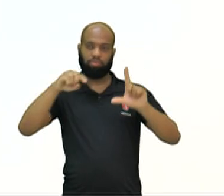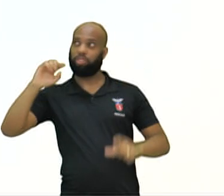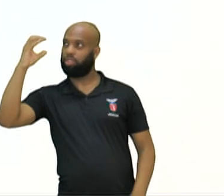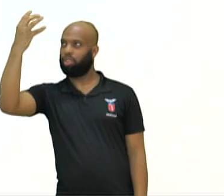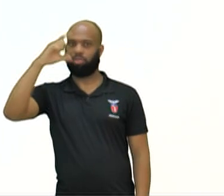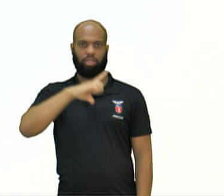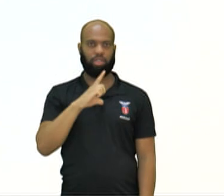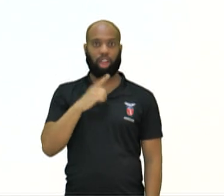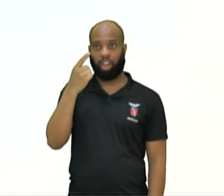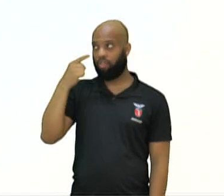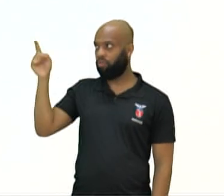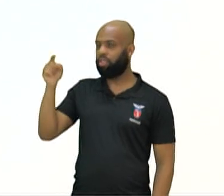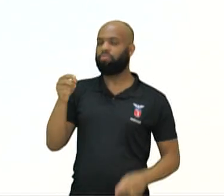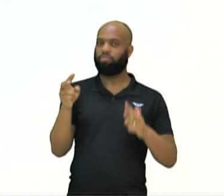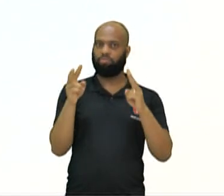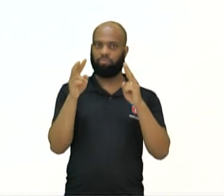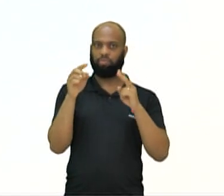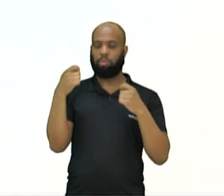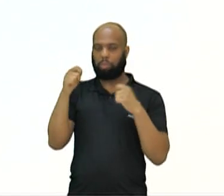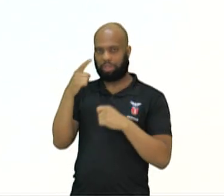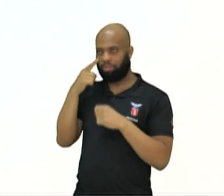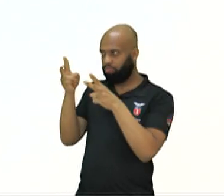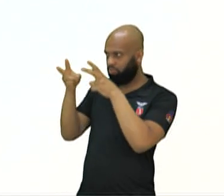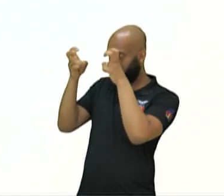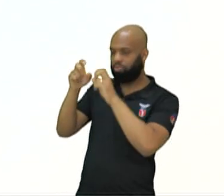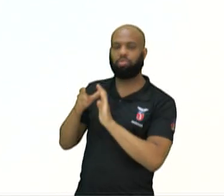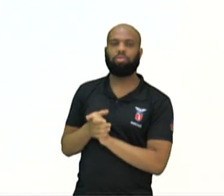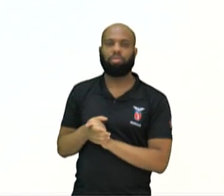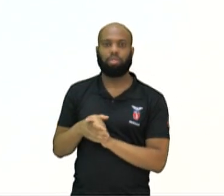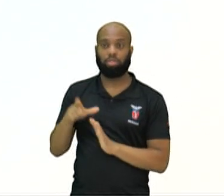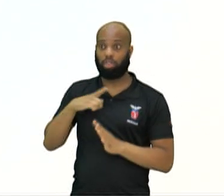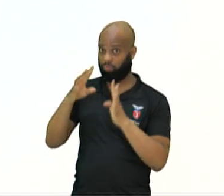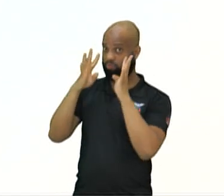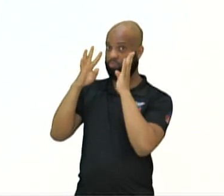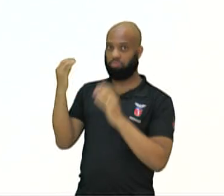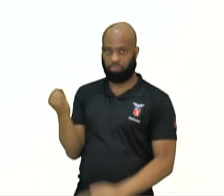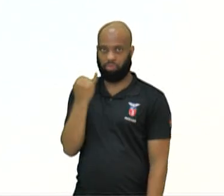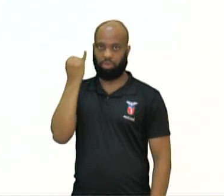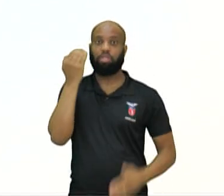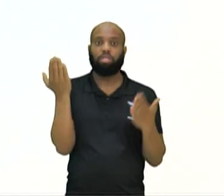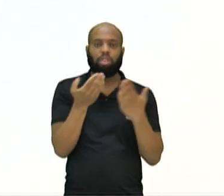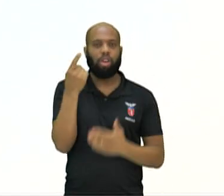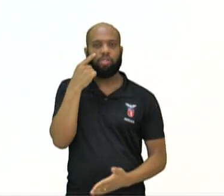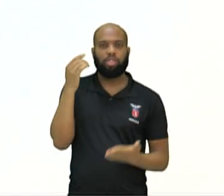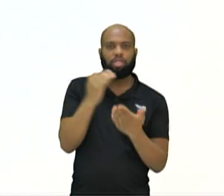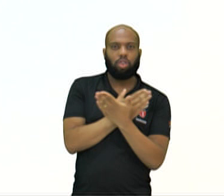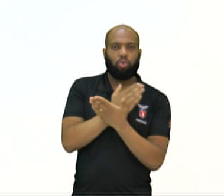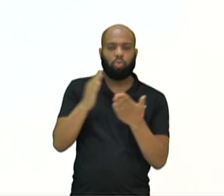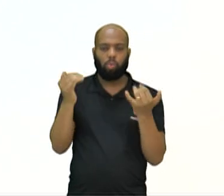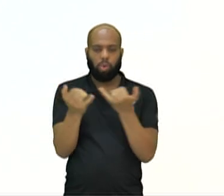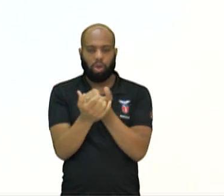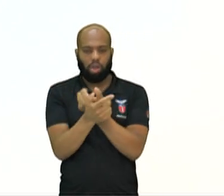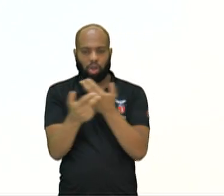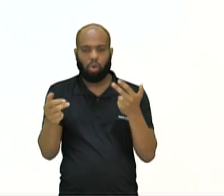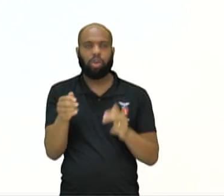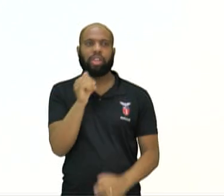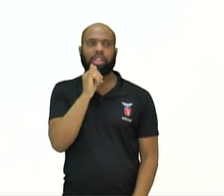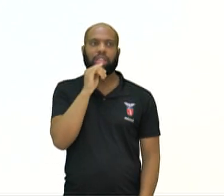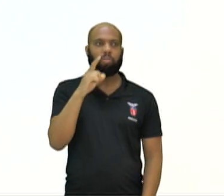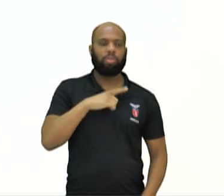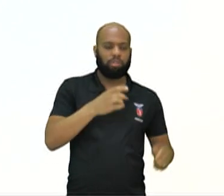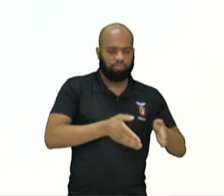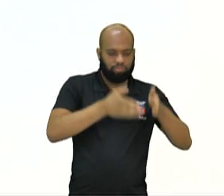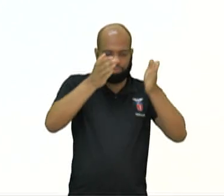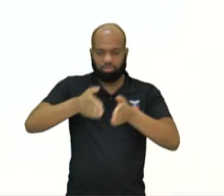vendo. Então, olhe ali com bastante atenção para esse climograma e identifique alguns elementos, como por exemplo, as barras